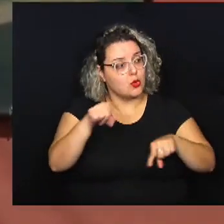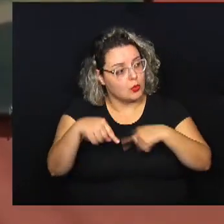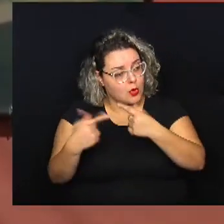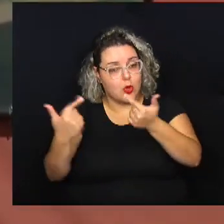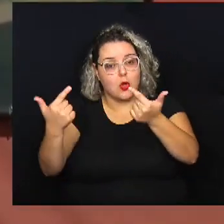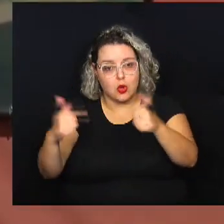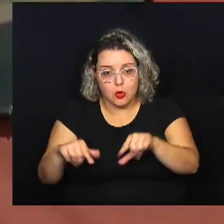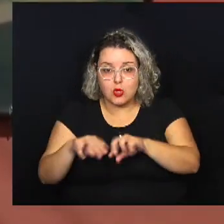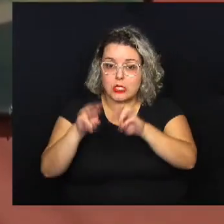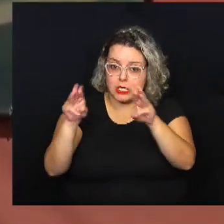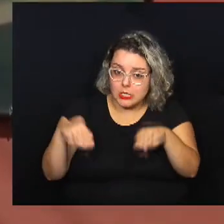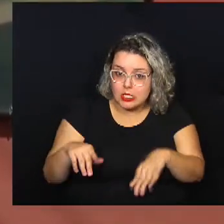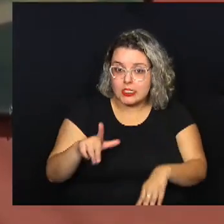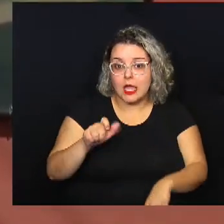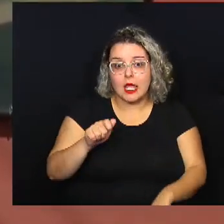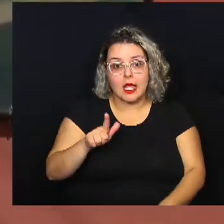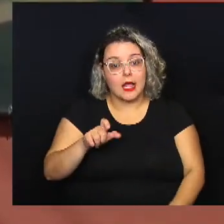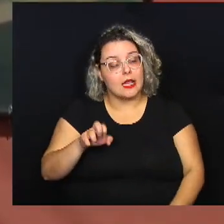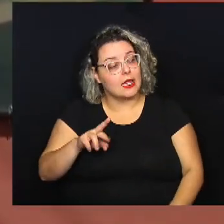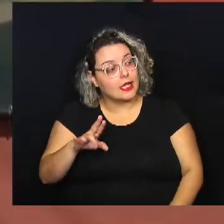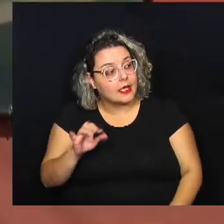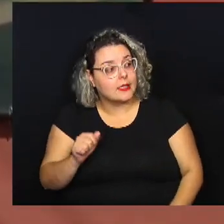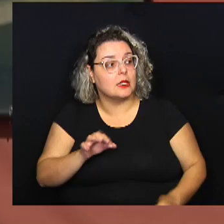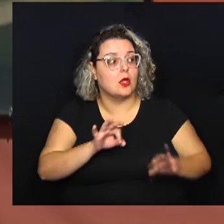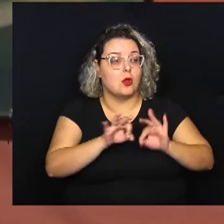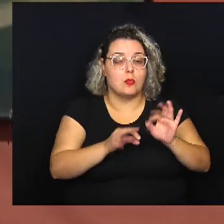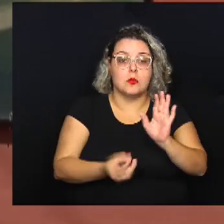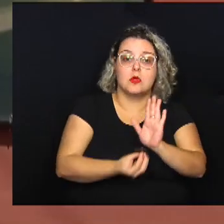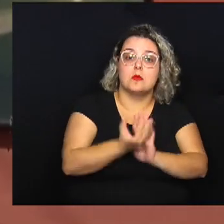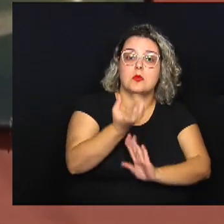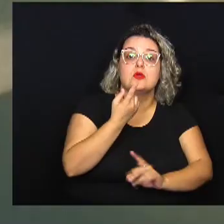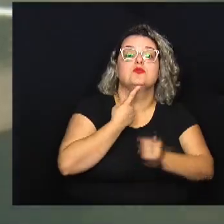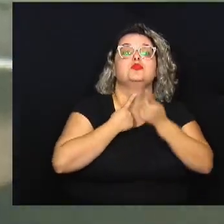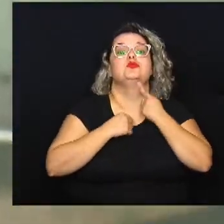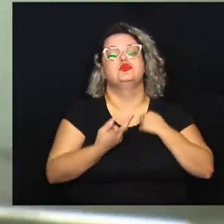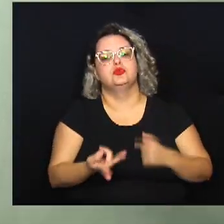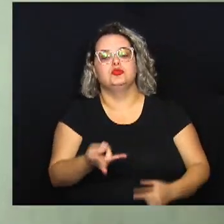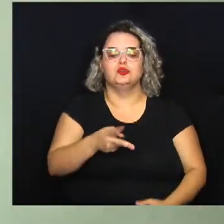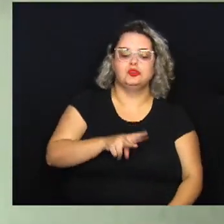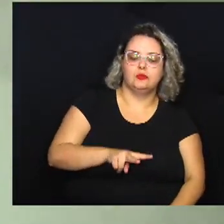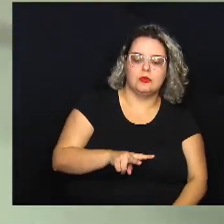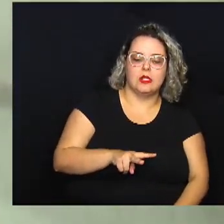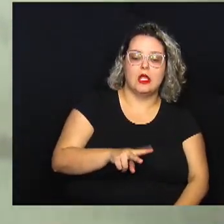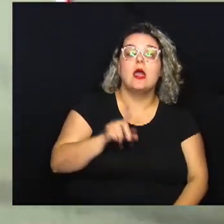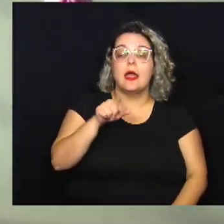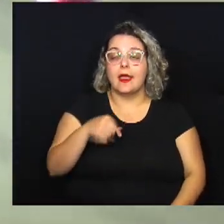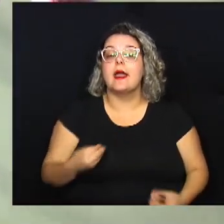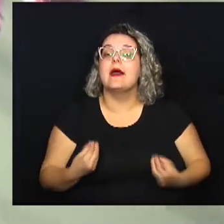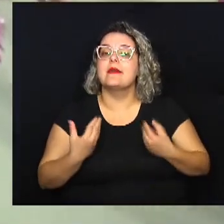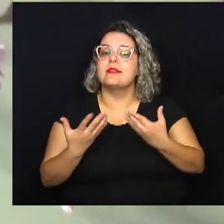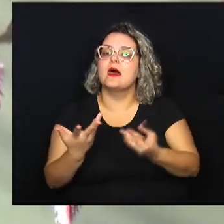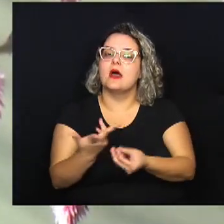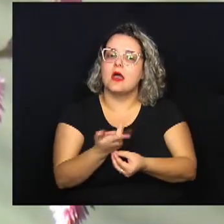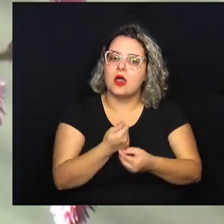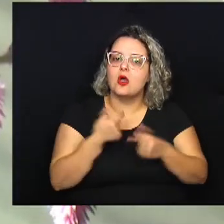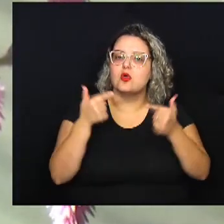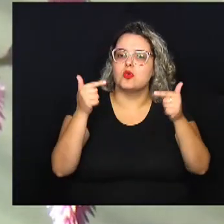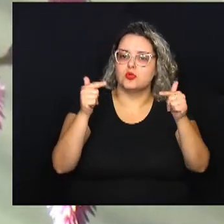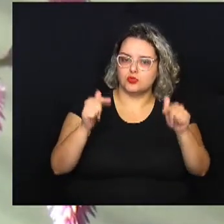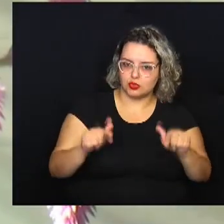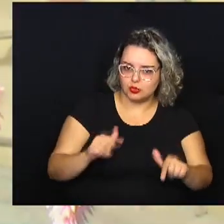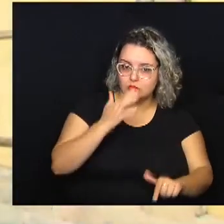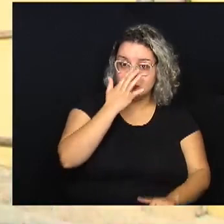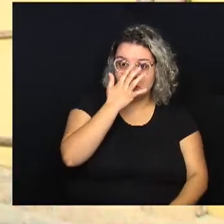do museu ou da galeria. O projeto ele nasce do desejo contrário, né? É trazer a arte para esse local